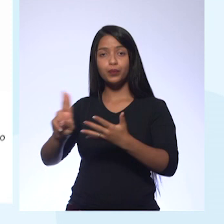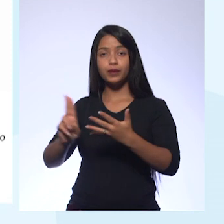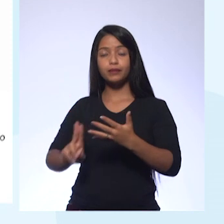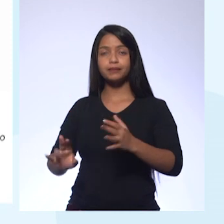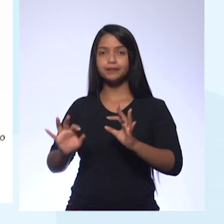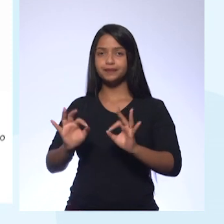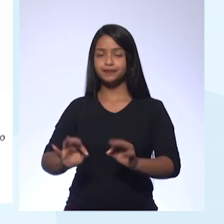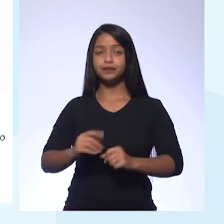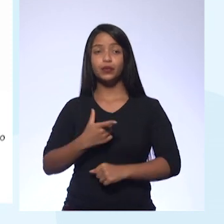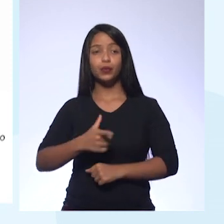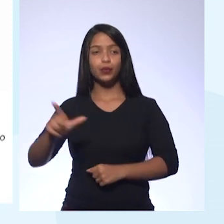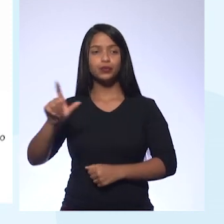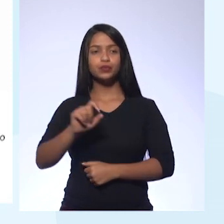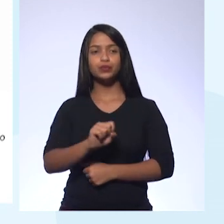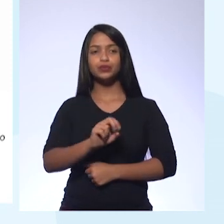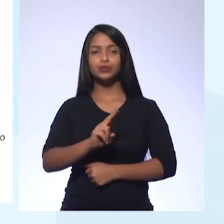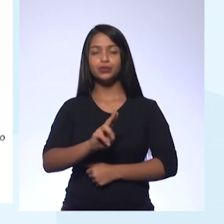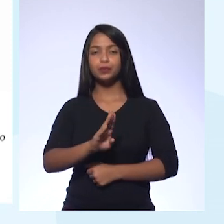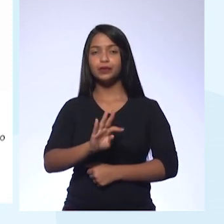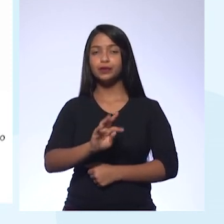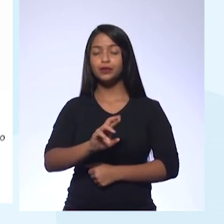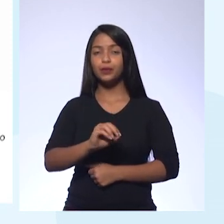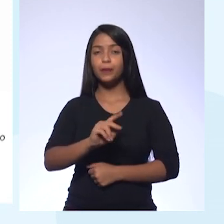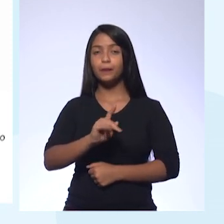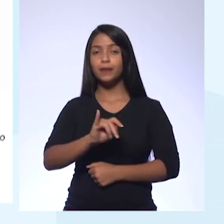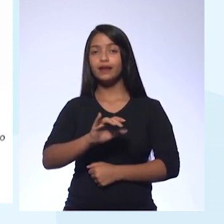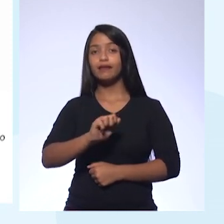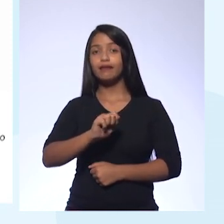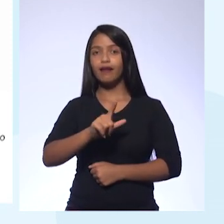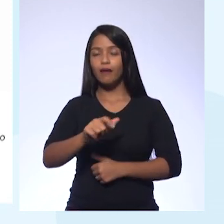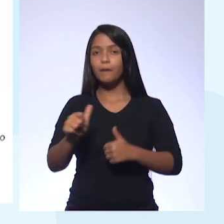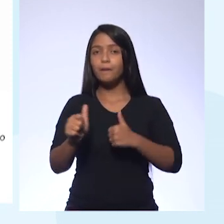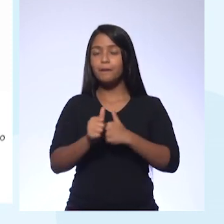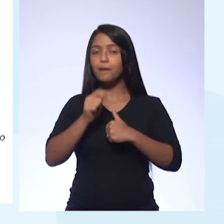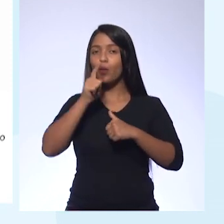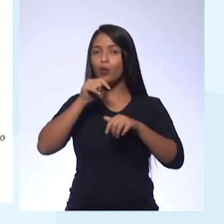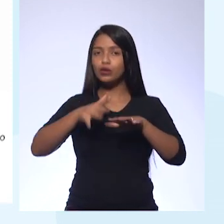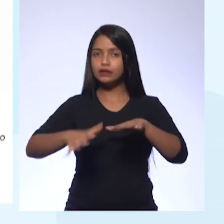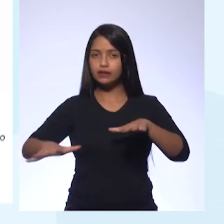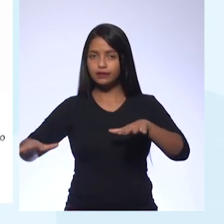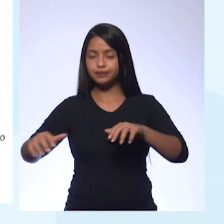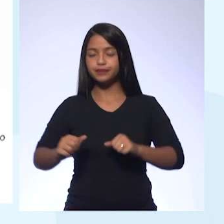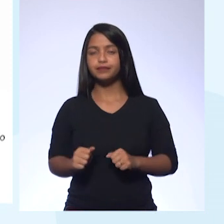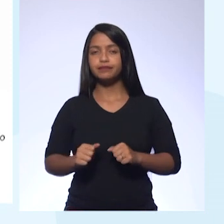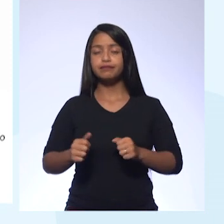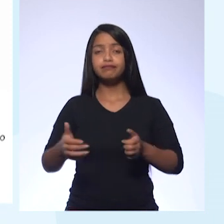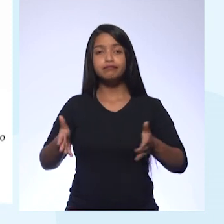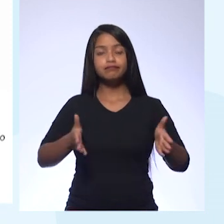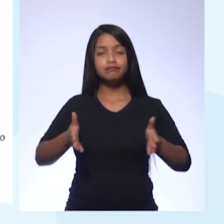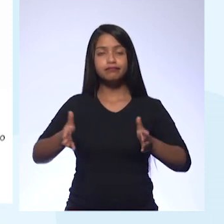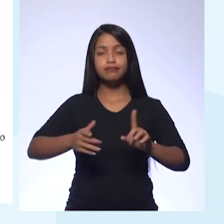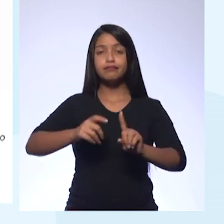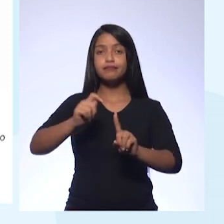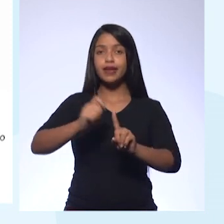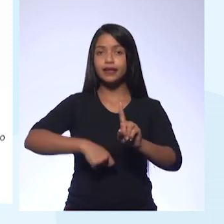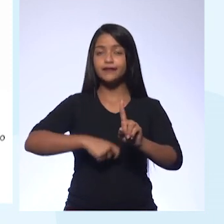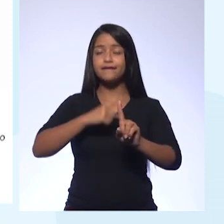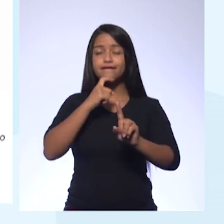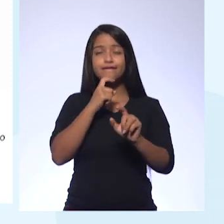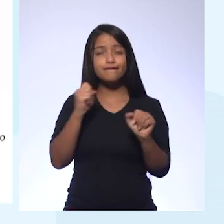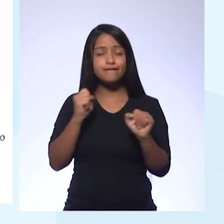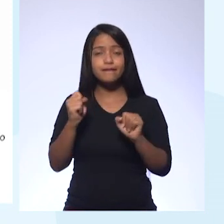ter o outro aí, que é o subtropical oceânico, tá? Que também vai ter uma média aí de ser um mês mais frio, está